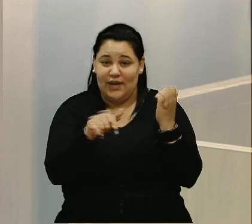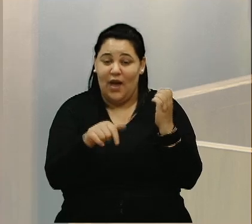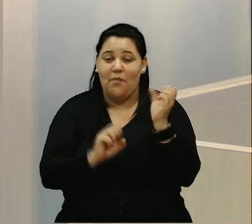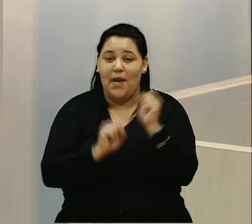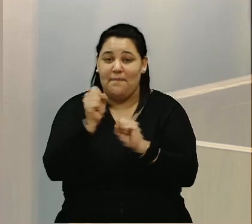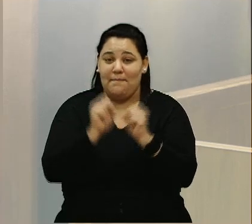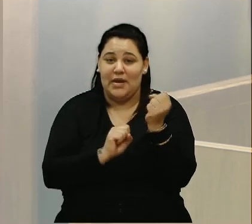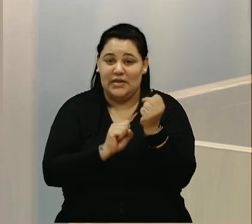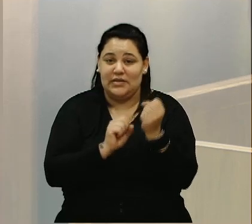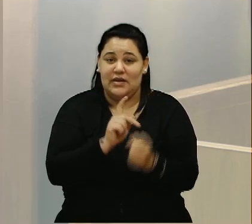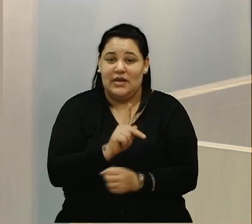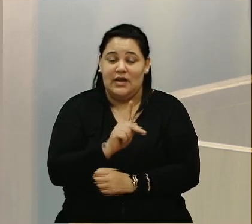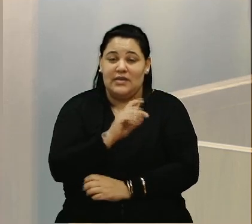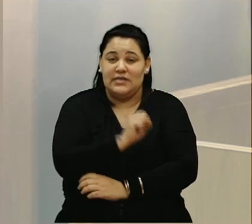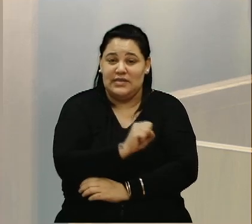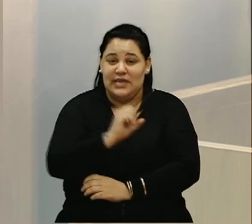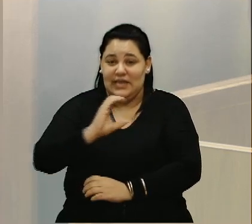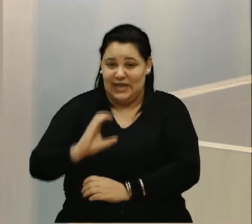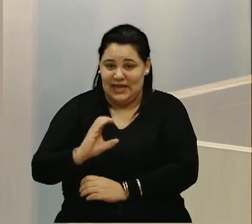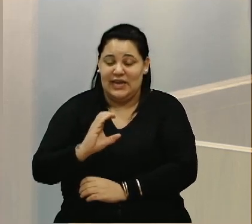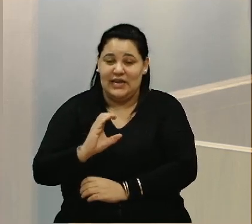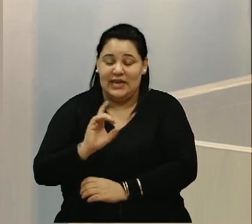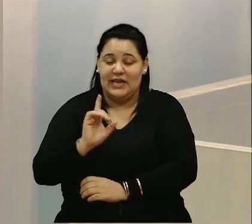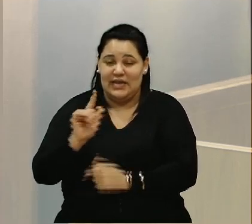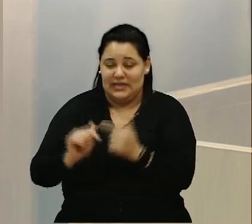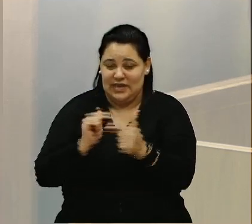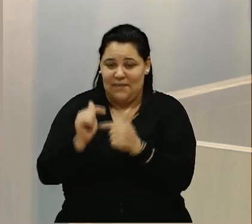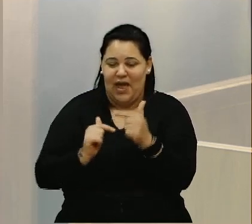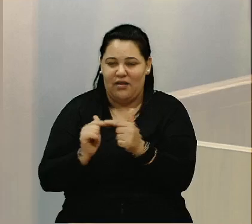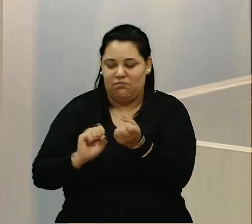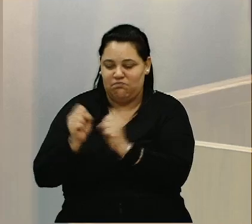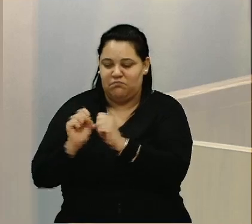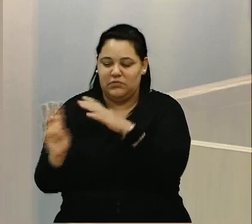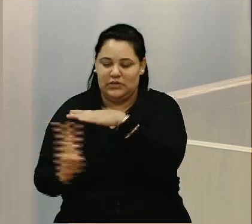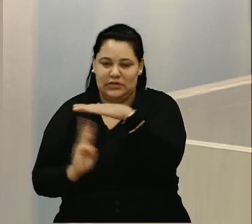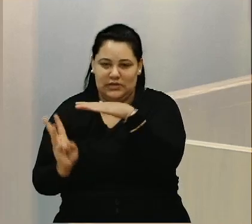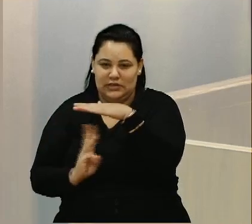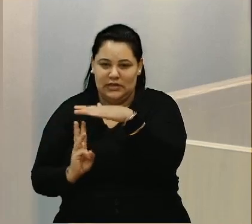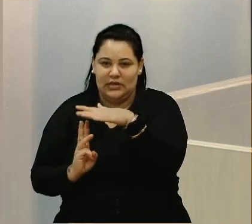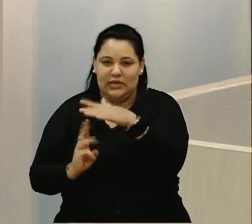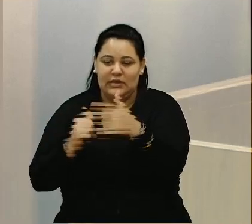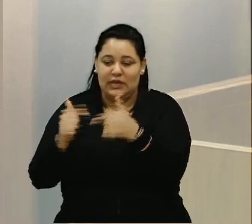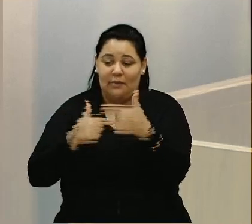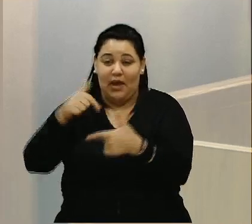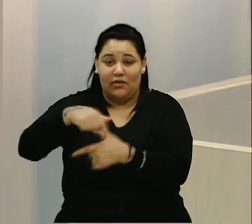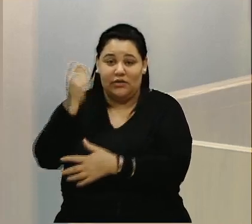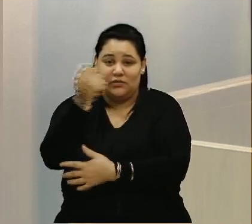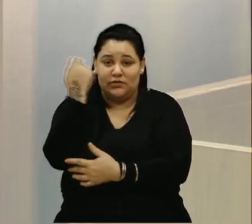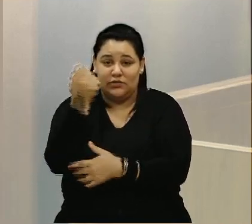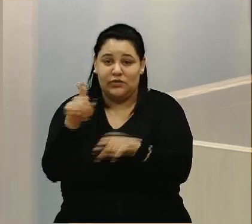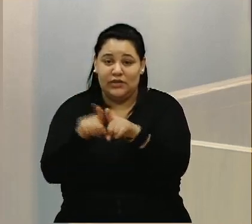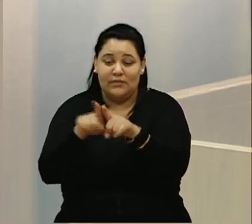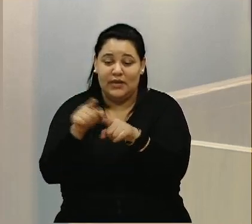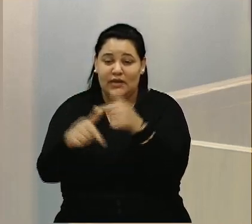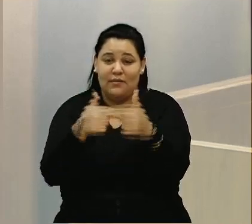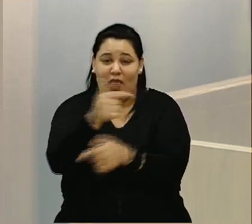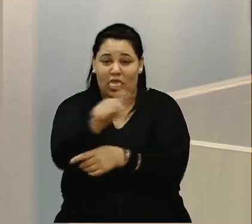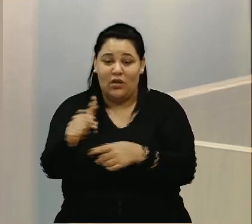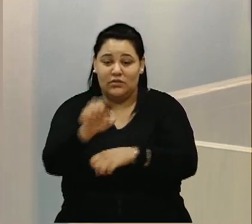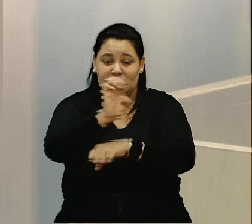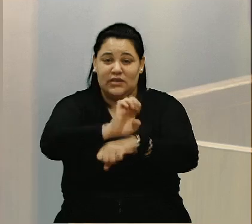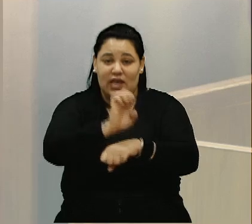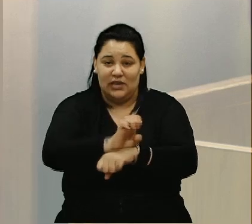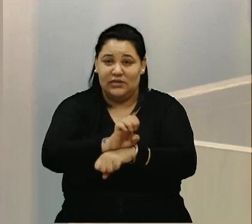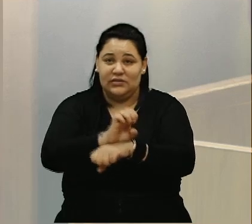é de Palhoça, Santa Catarina, onde eles trabalham, além do Rio Grande do Sul, eles também fazem em outros estados. Eles estão trazendo